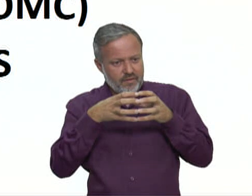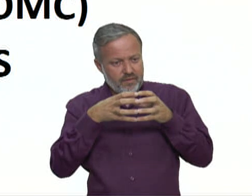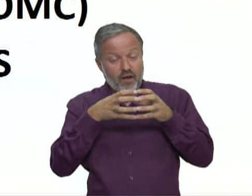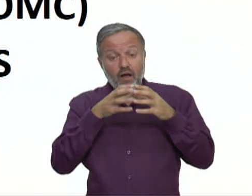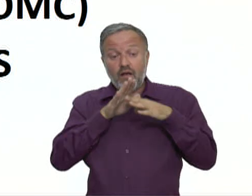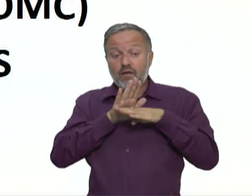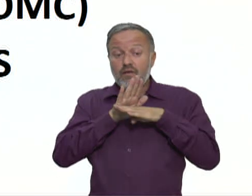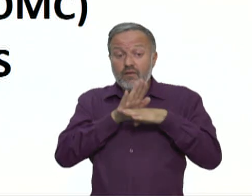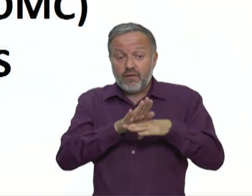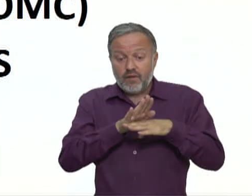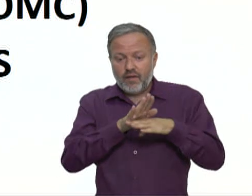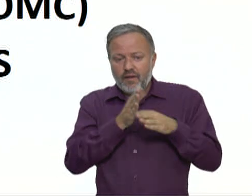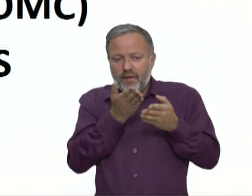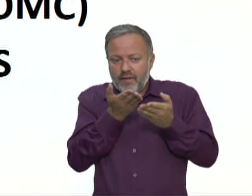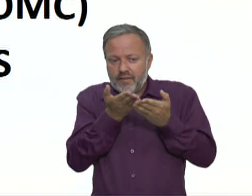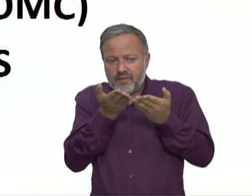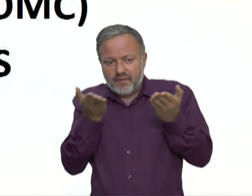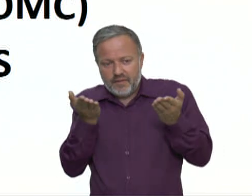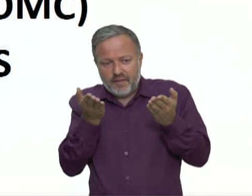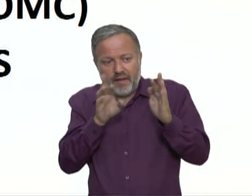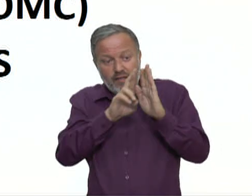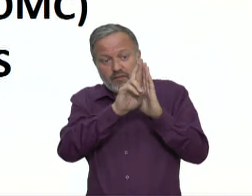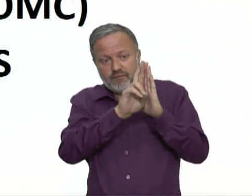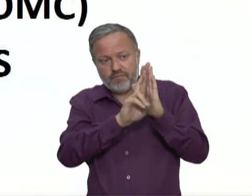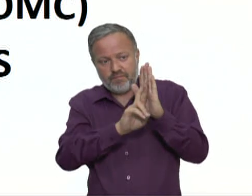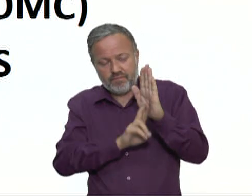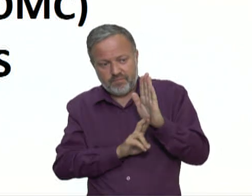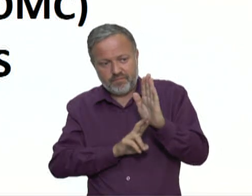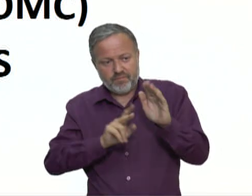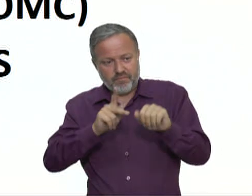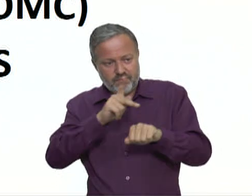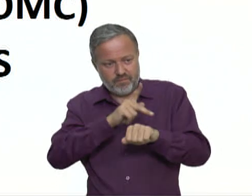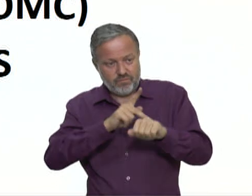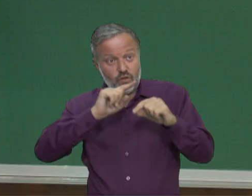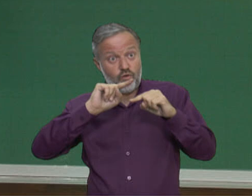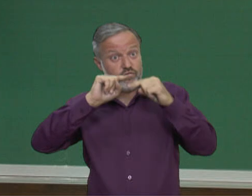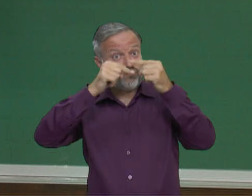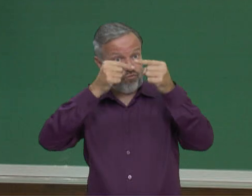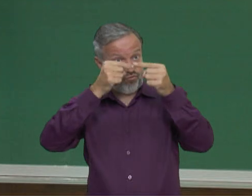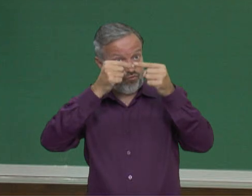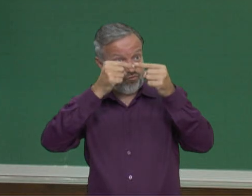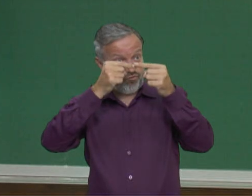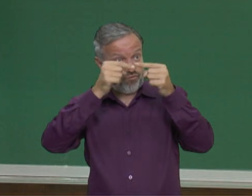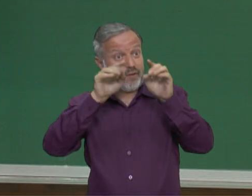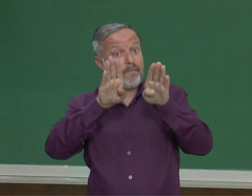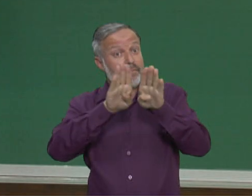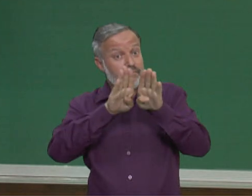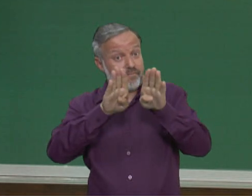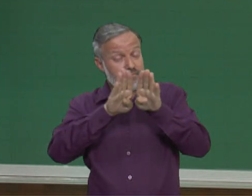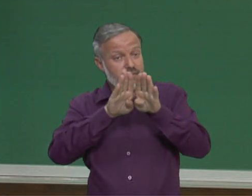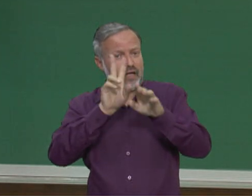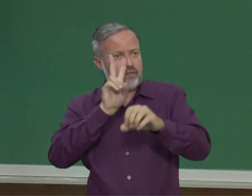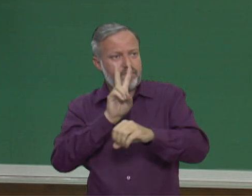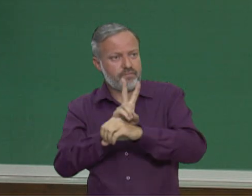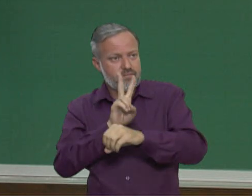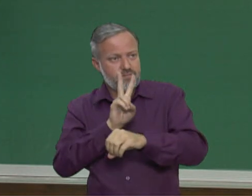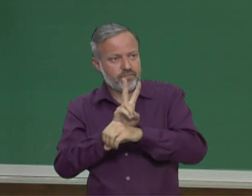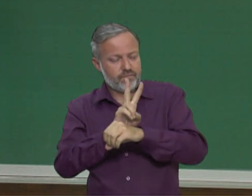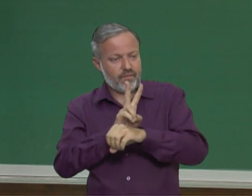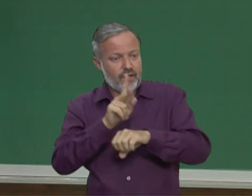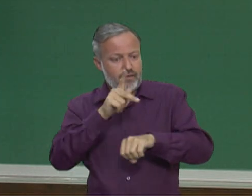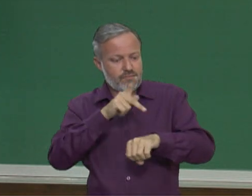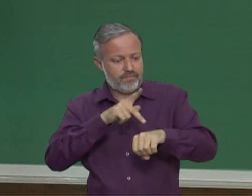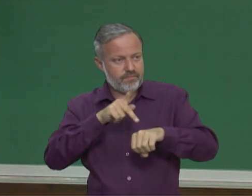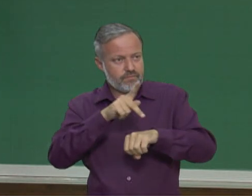favor, né, que estabelecem algumas regras para países desenvolvidos, tá? E outros que cuidam para que